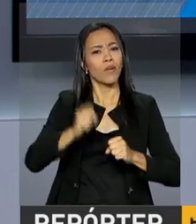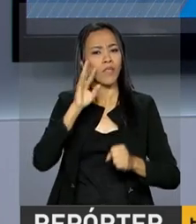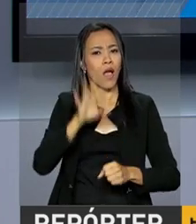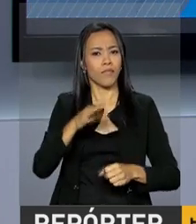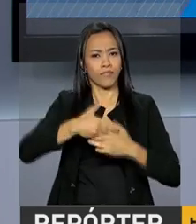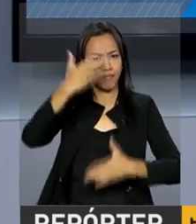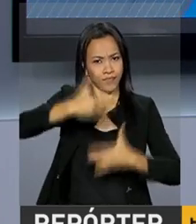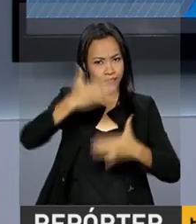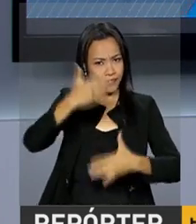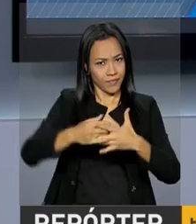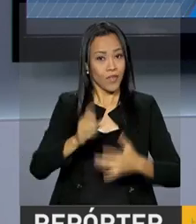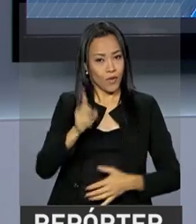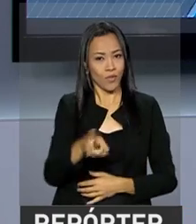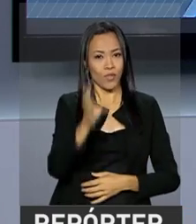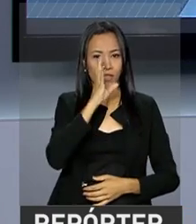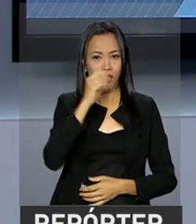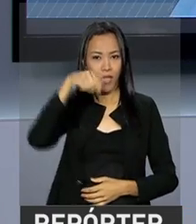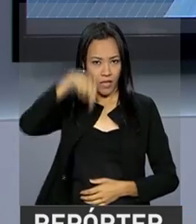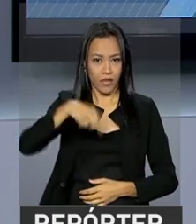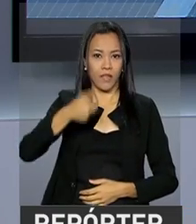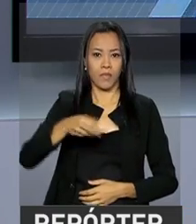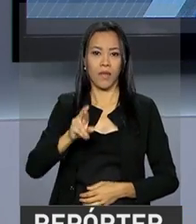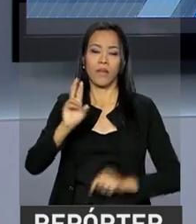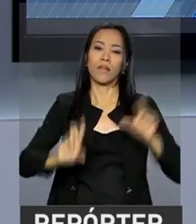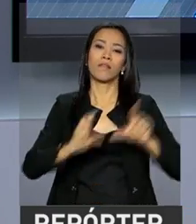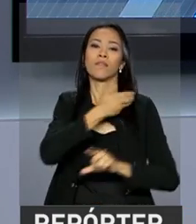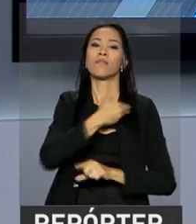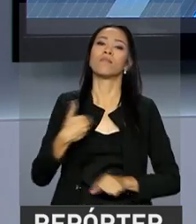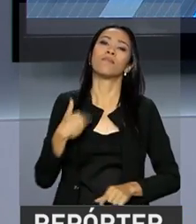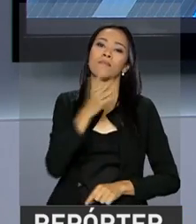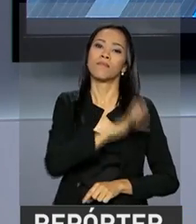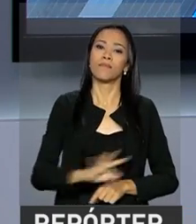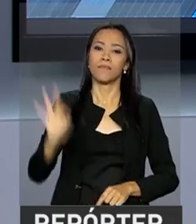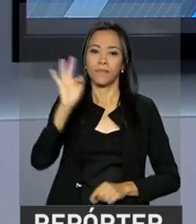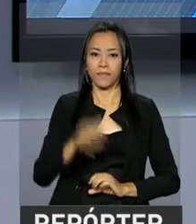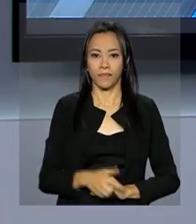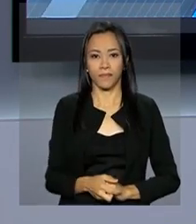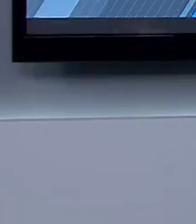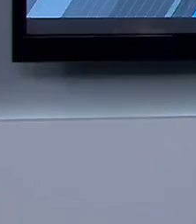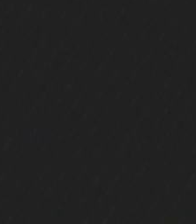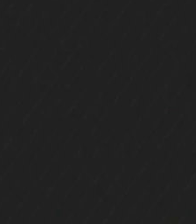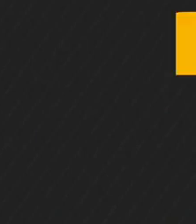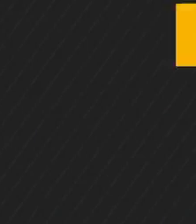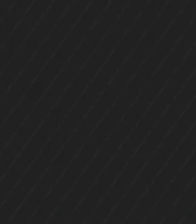nossas redes sociais Continue com a gente aqui na NBR a TV do Governo